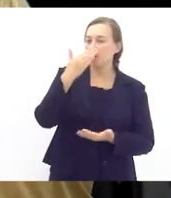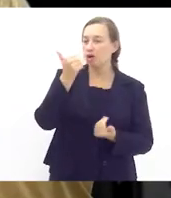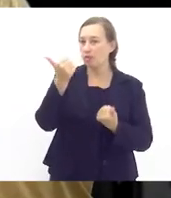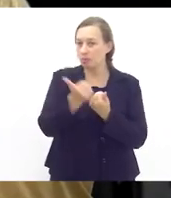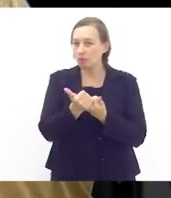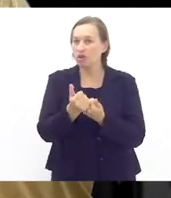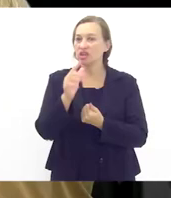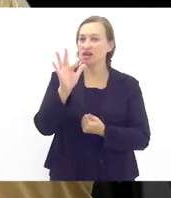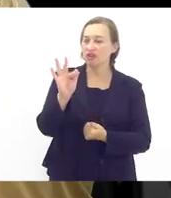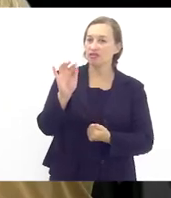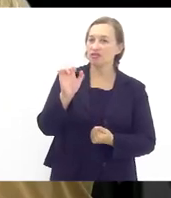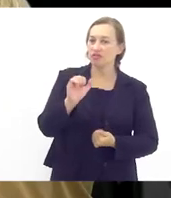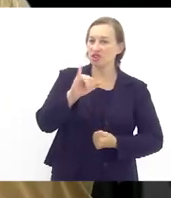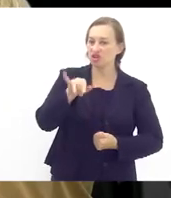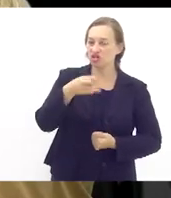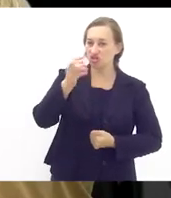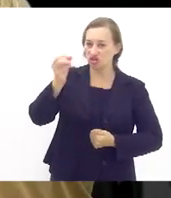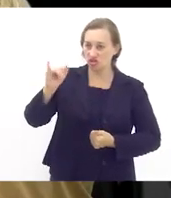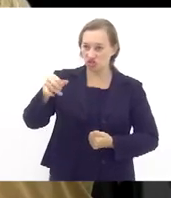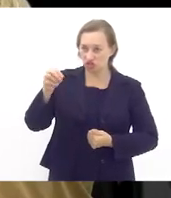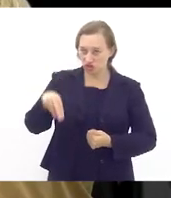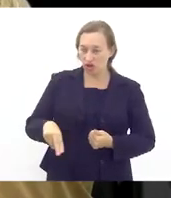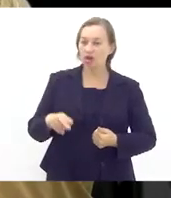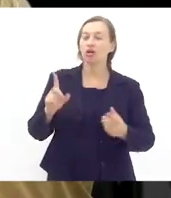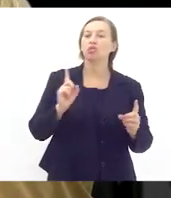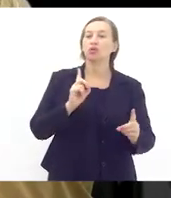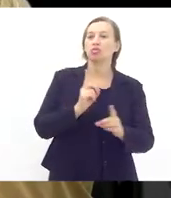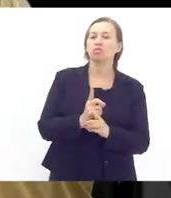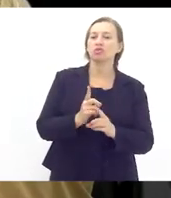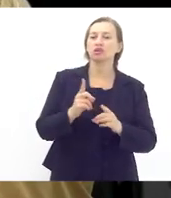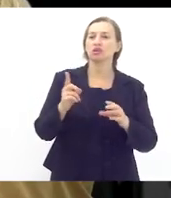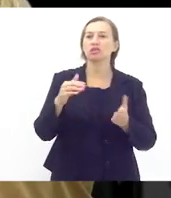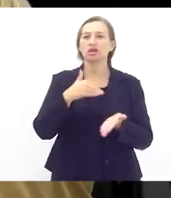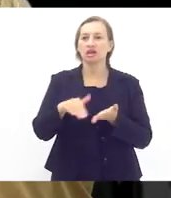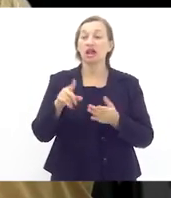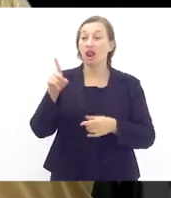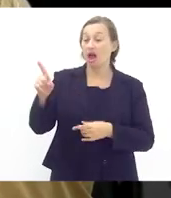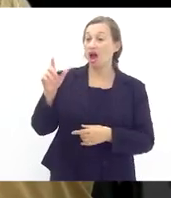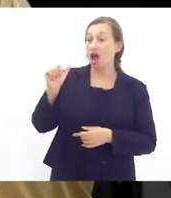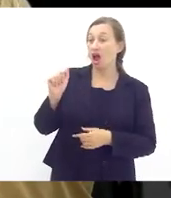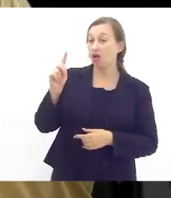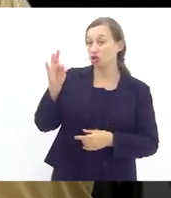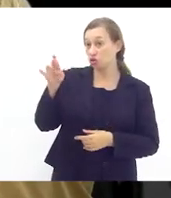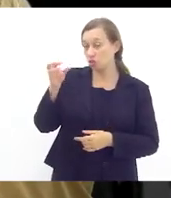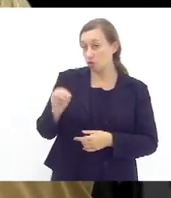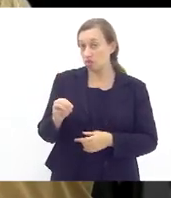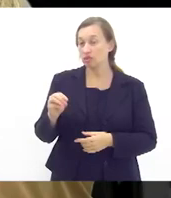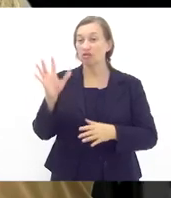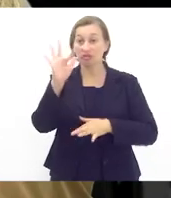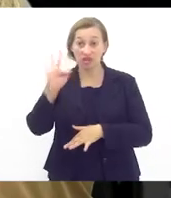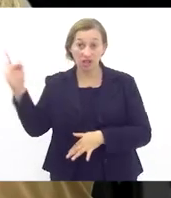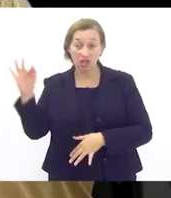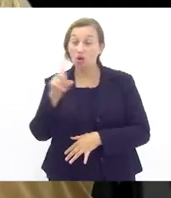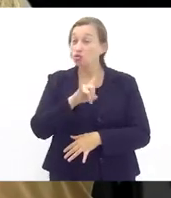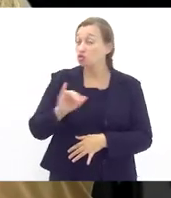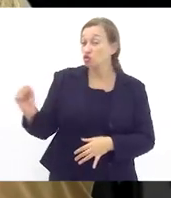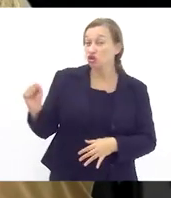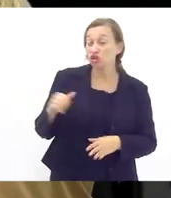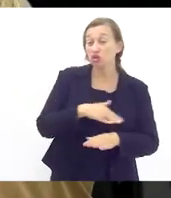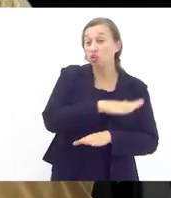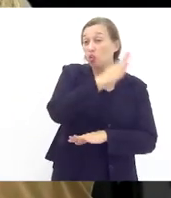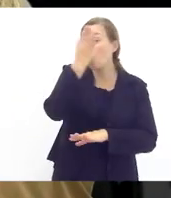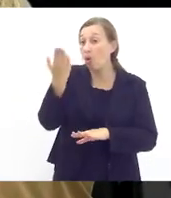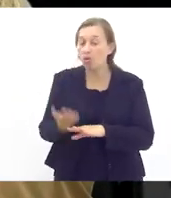nós fizemos esse encontro de secretários lá no auditório no auditório da Federação foi um dia inteiro